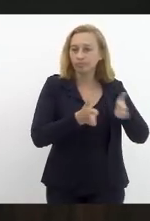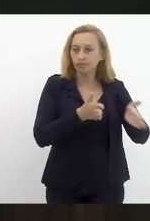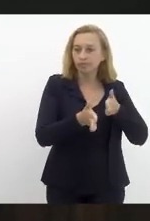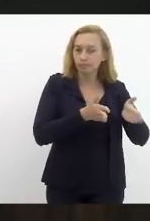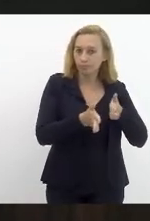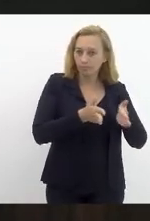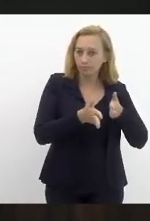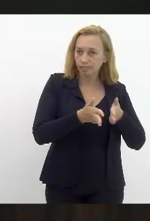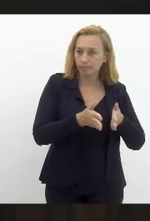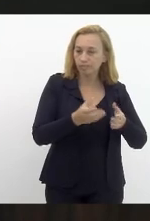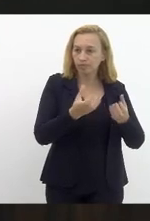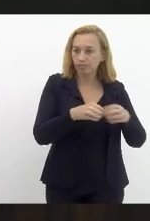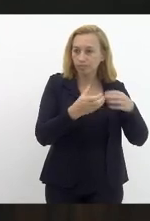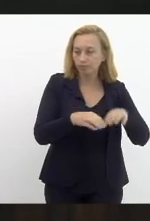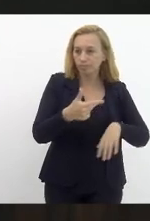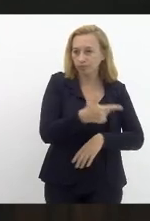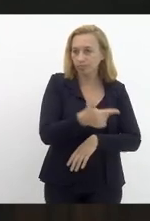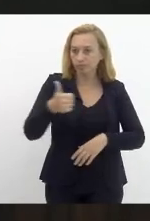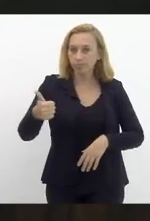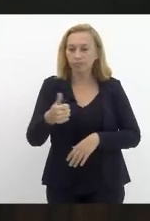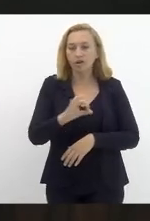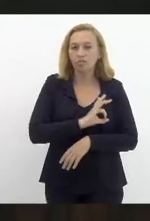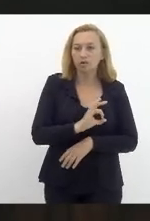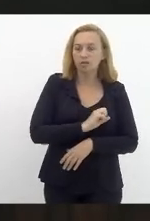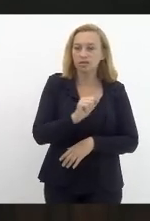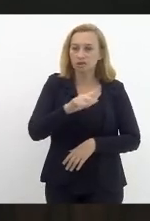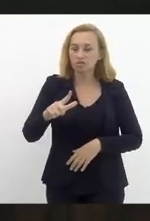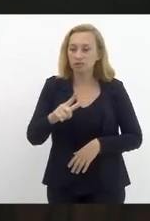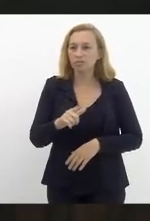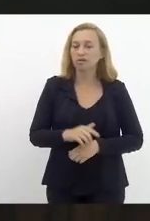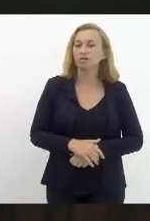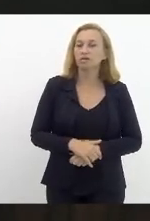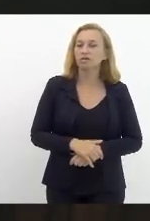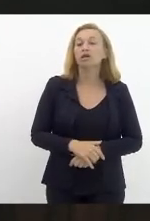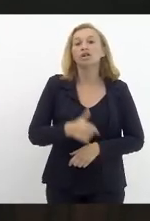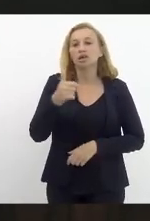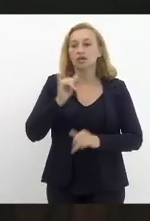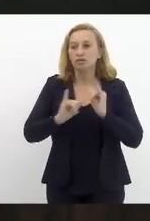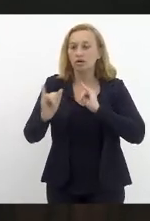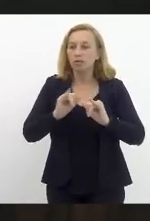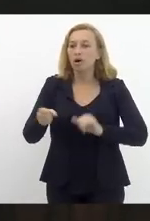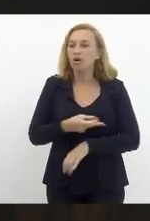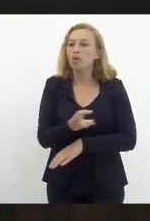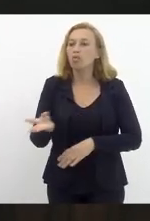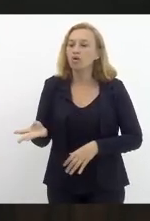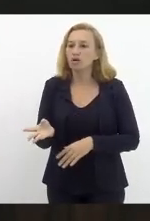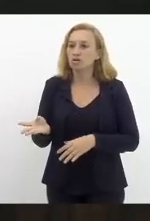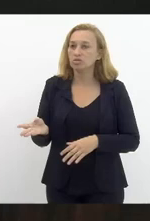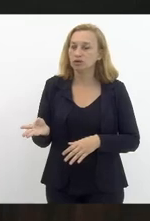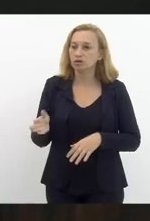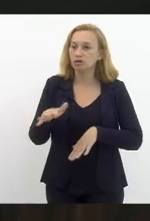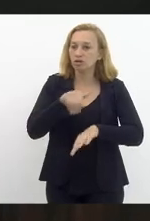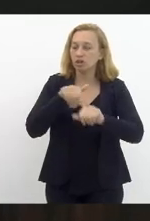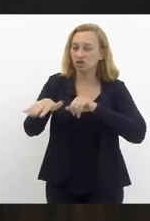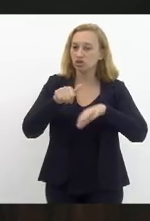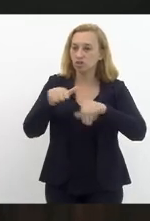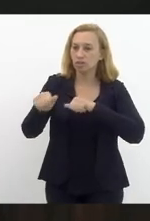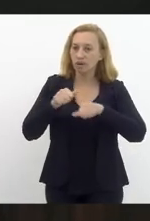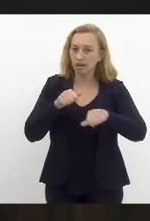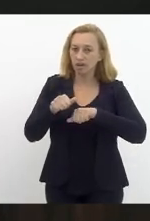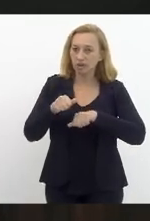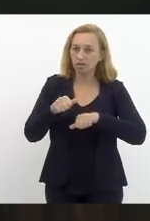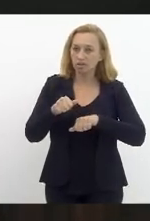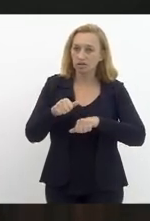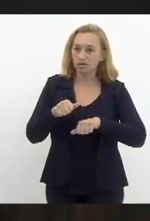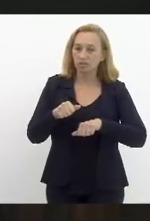fase de concurso de 2021 da Polícia Civil por cargo, perito... Informar quantos candidatos serão convocados para o TAF nos